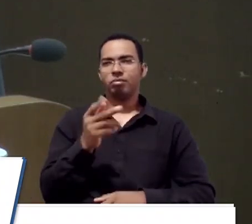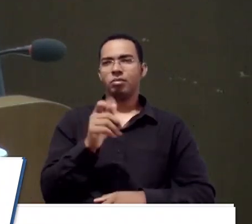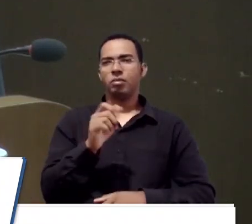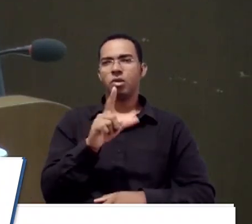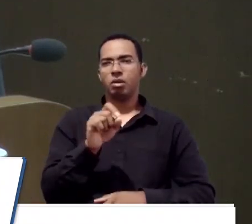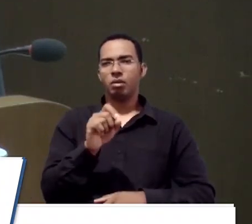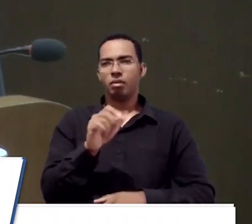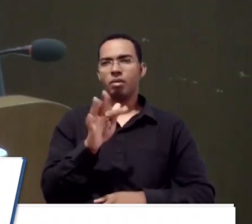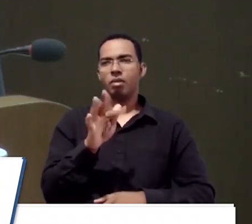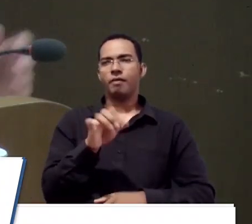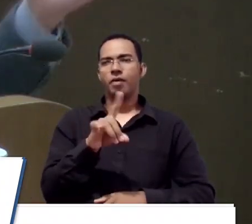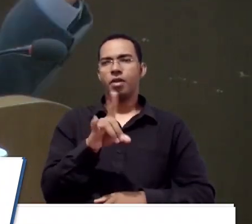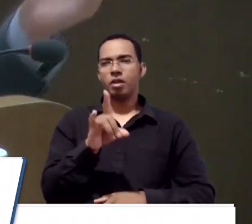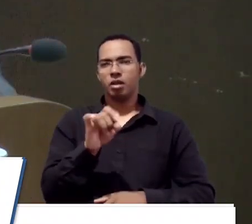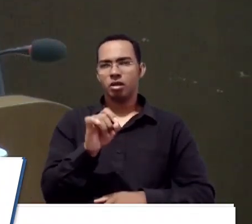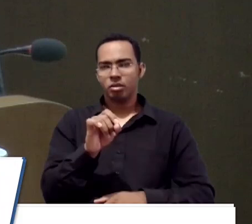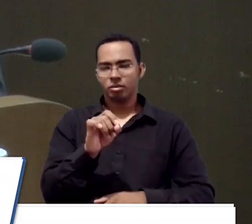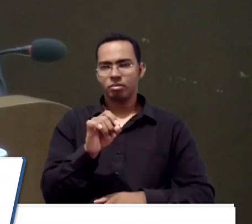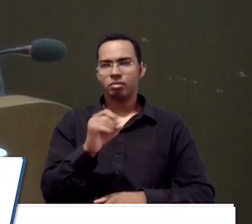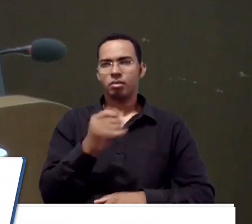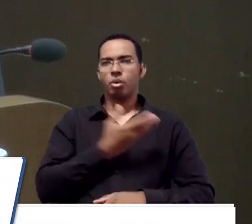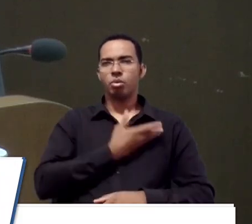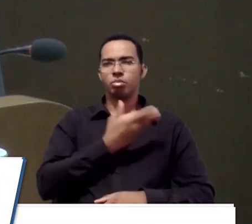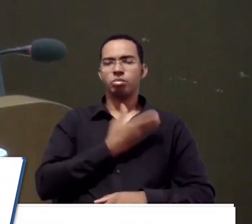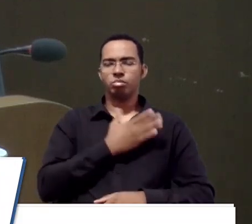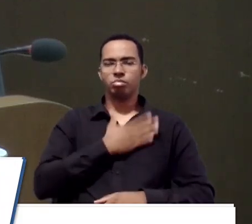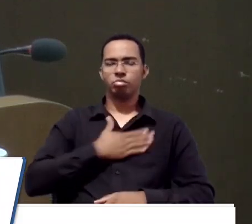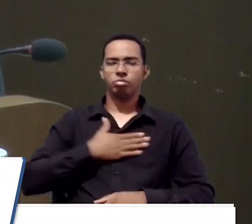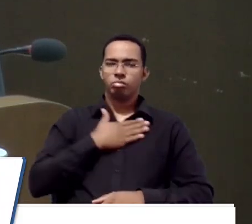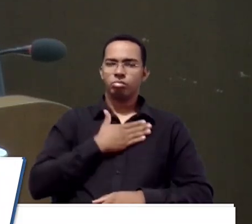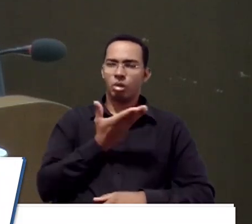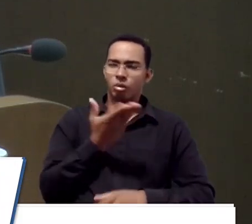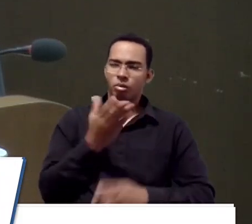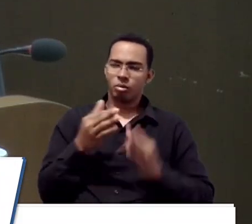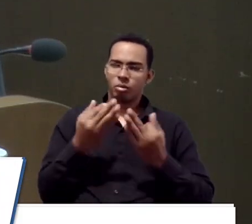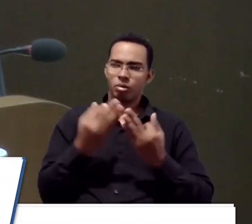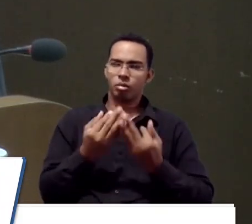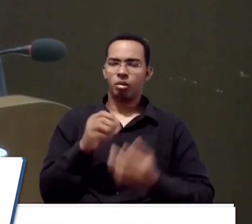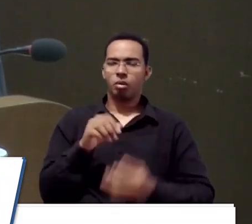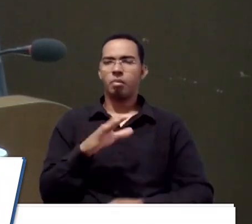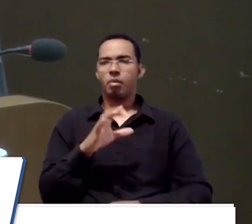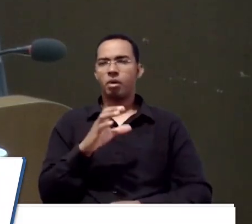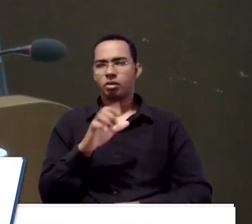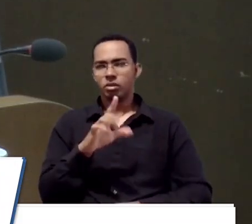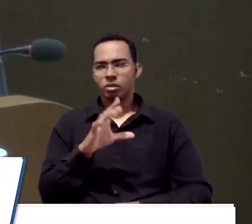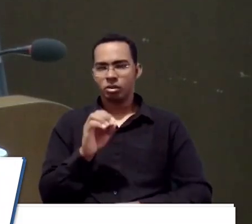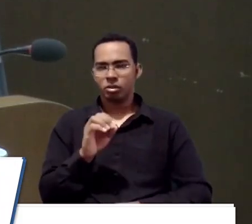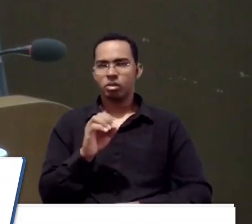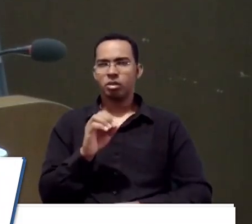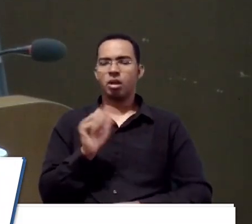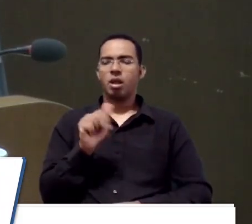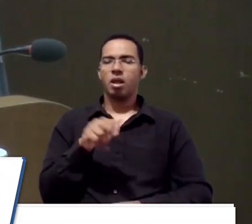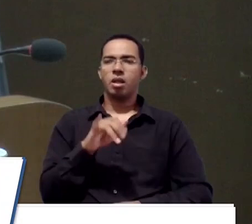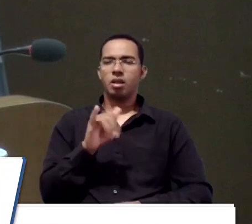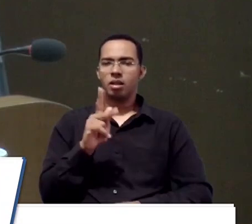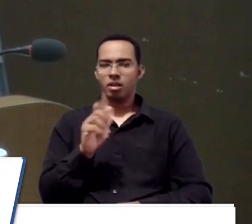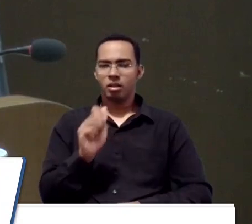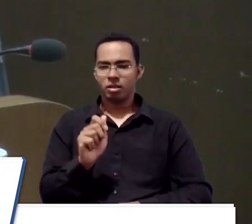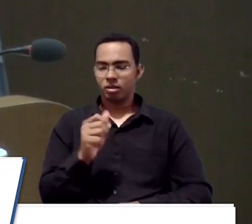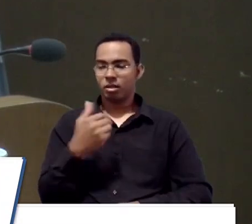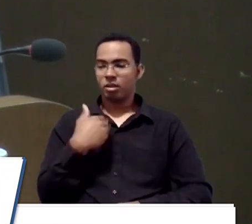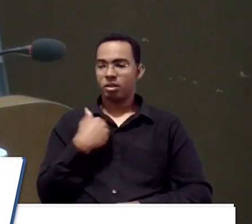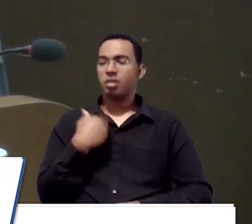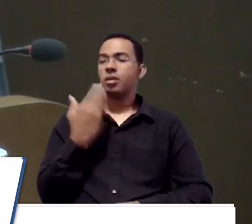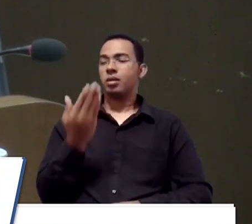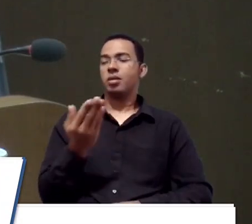Fernando, amigos queridos da tua família, o Marcelo, a Aninha, e o Palamone é